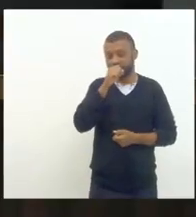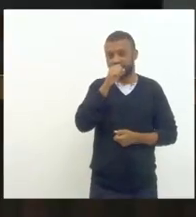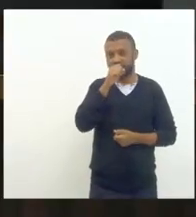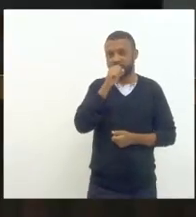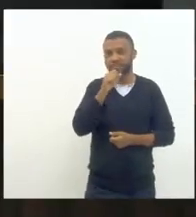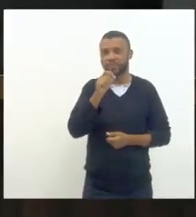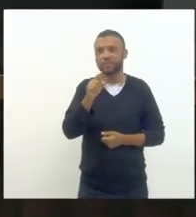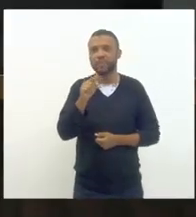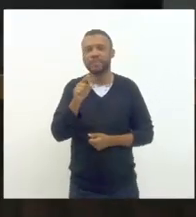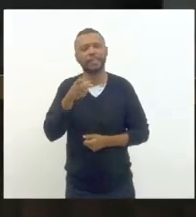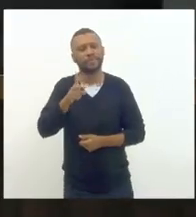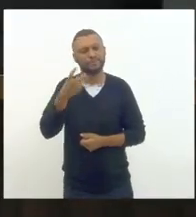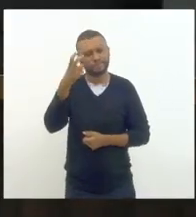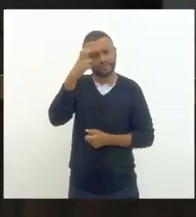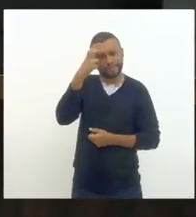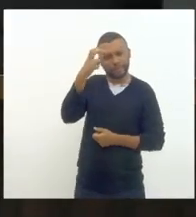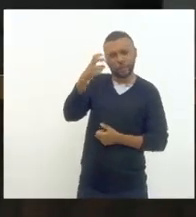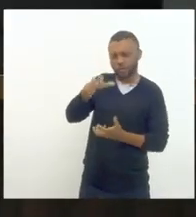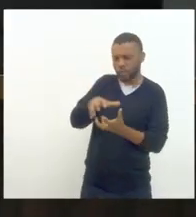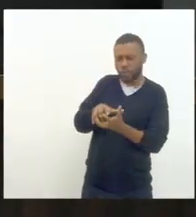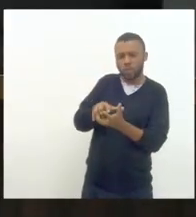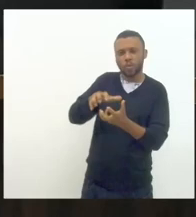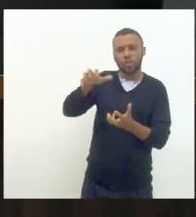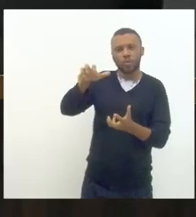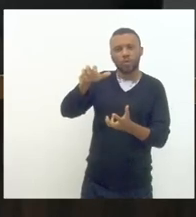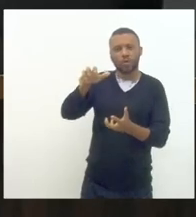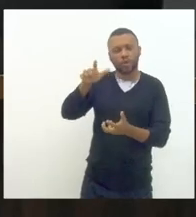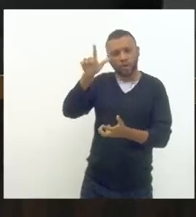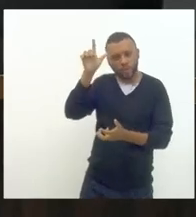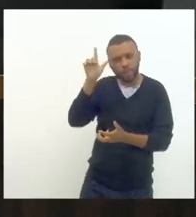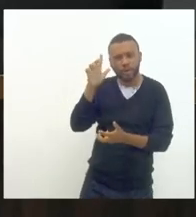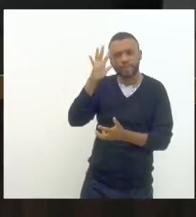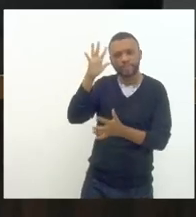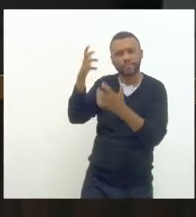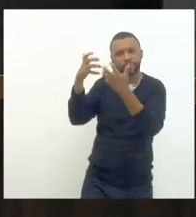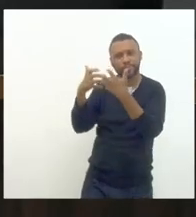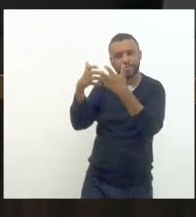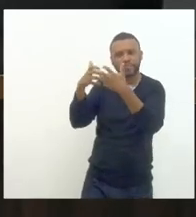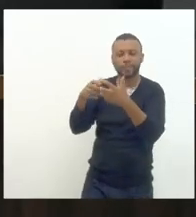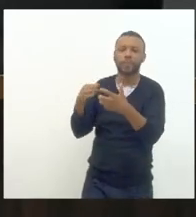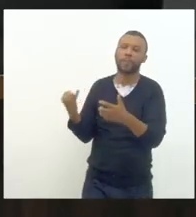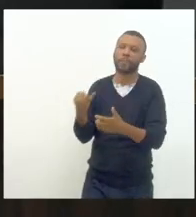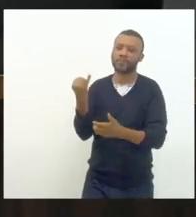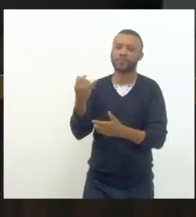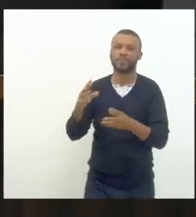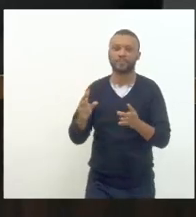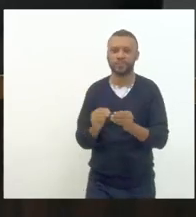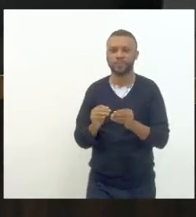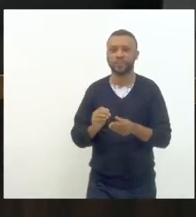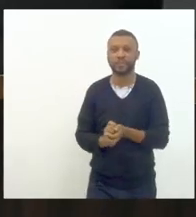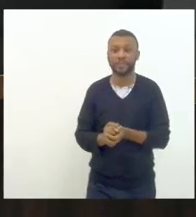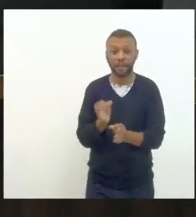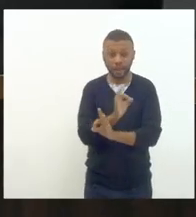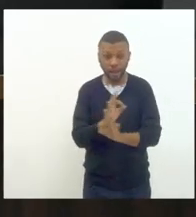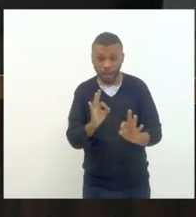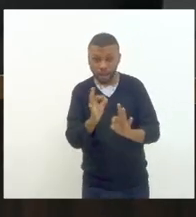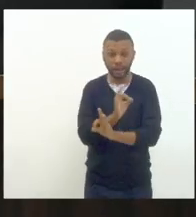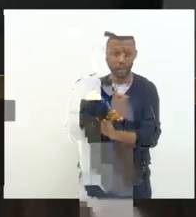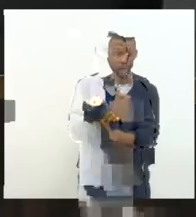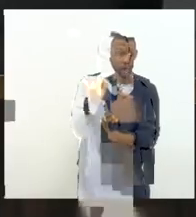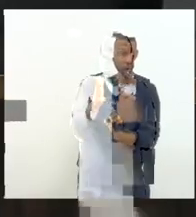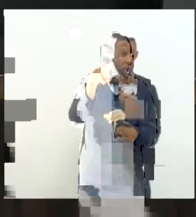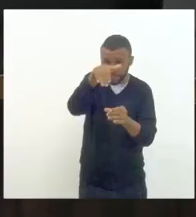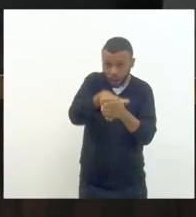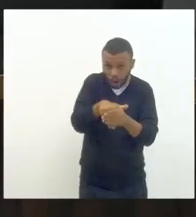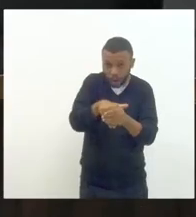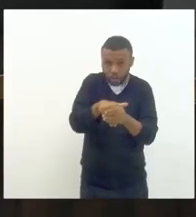Sempre muito sábio o nosso decano e trazendo reflexões necessárias. Bom, não havendo mais quem queira